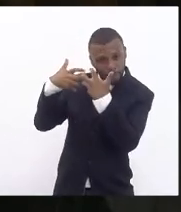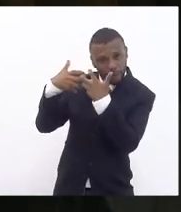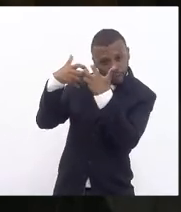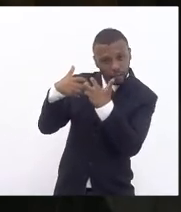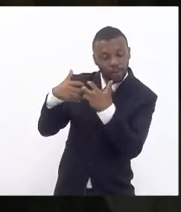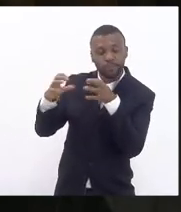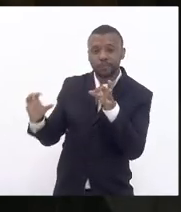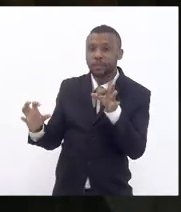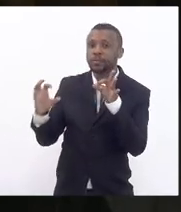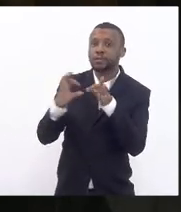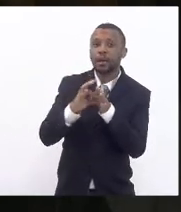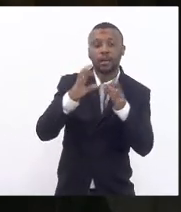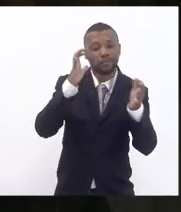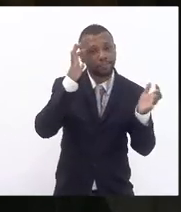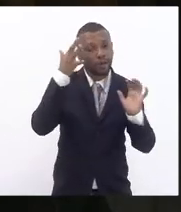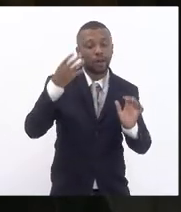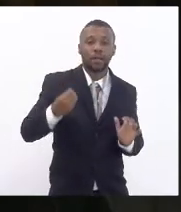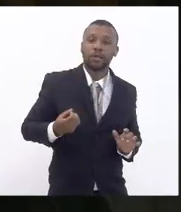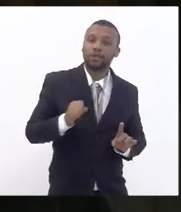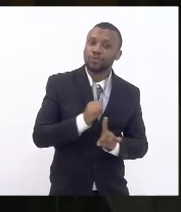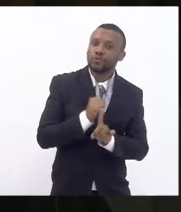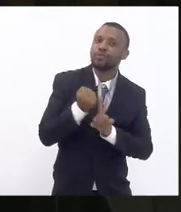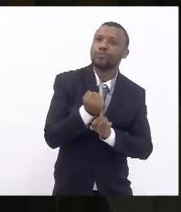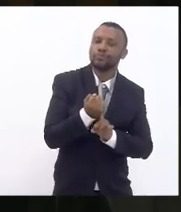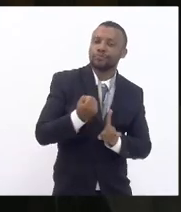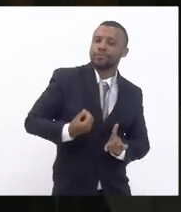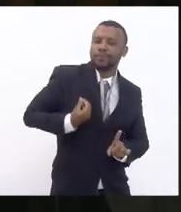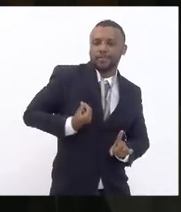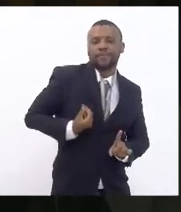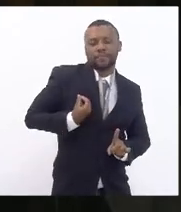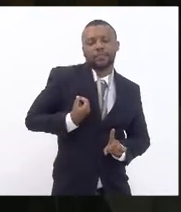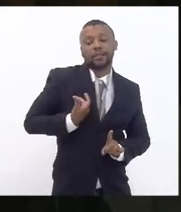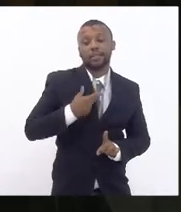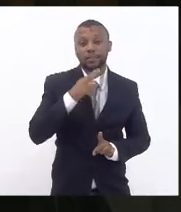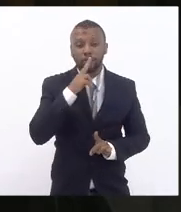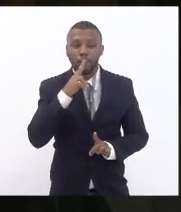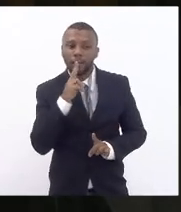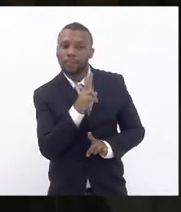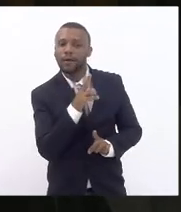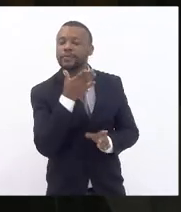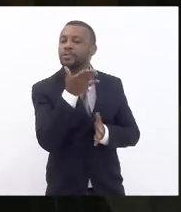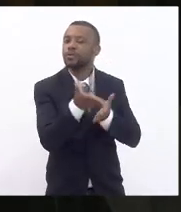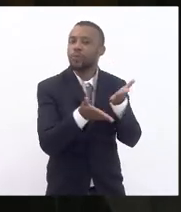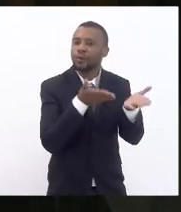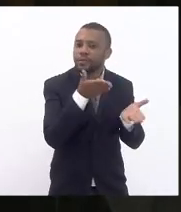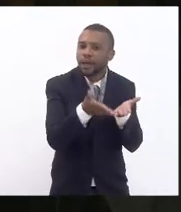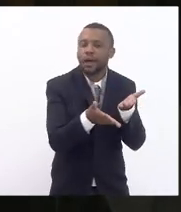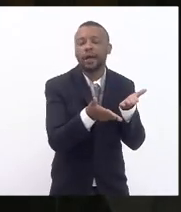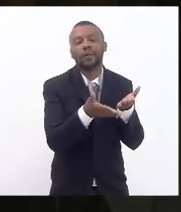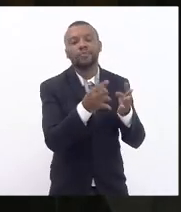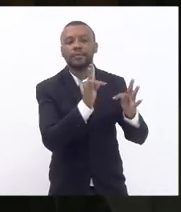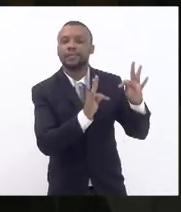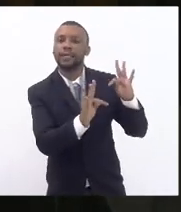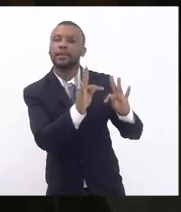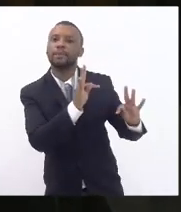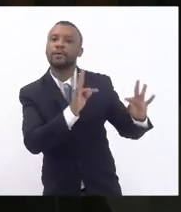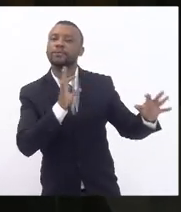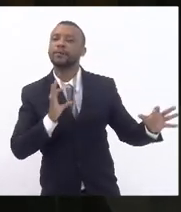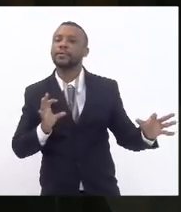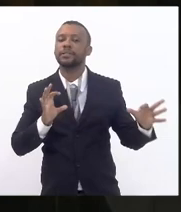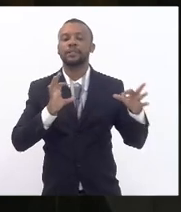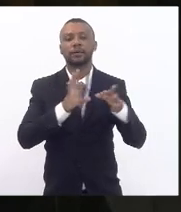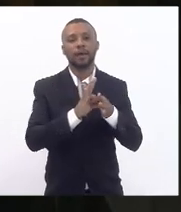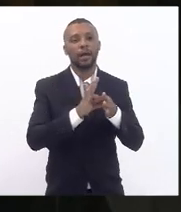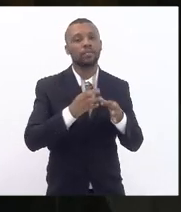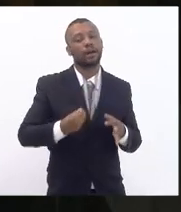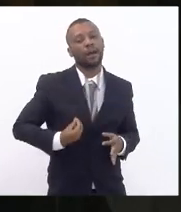sua realidade social e dá uma resposta de cuidado, que é uma resposta de cuidado, de tratamento integrado à